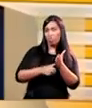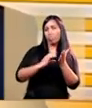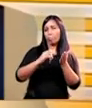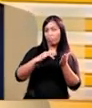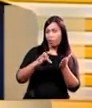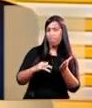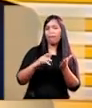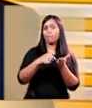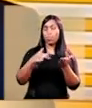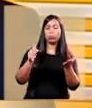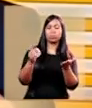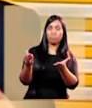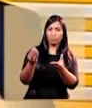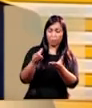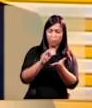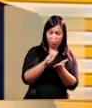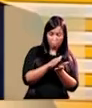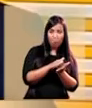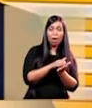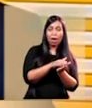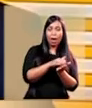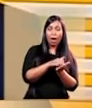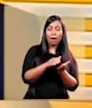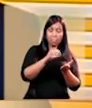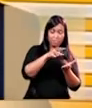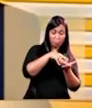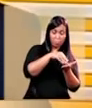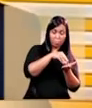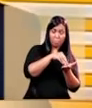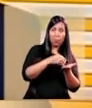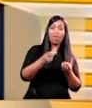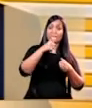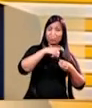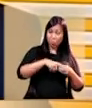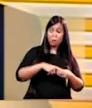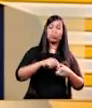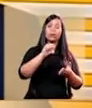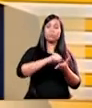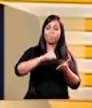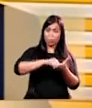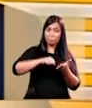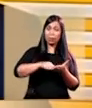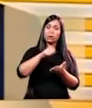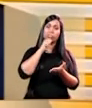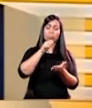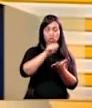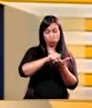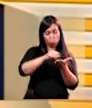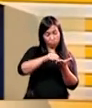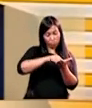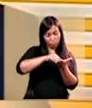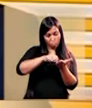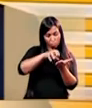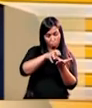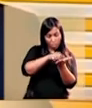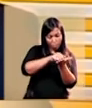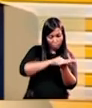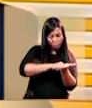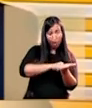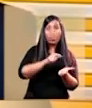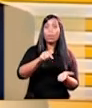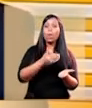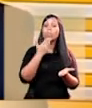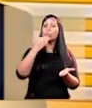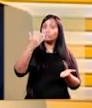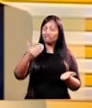têm que trazer, voltam com os documentos e preenchem um formulário. Esse formulário é